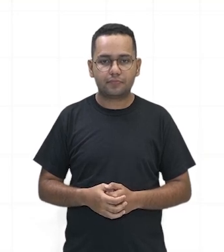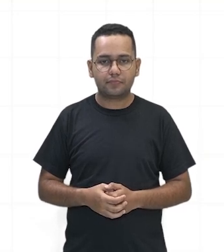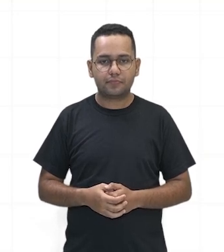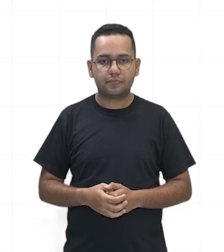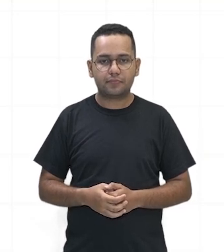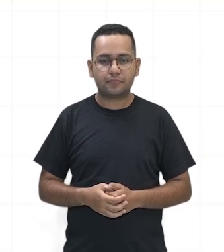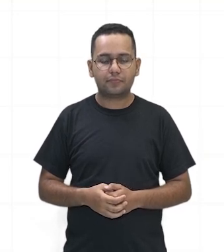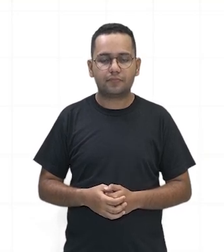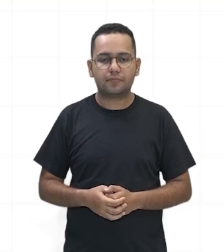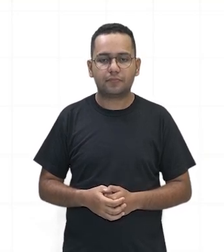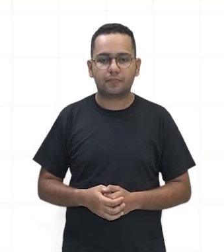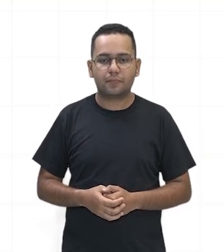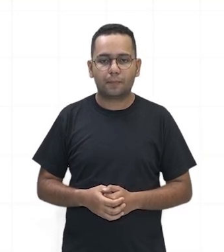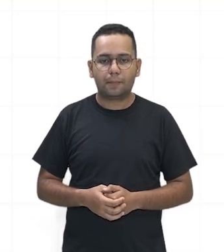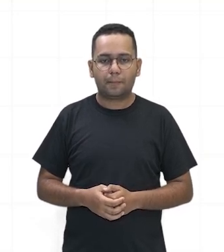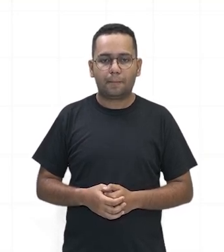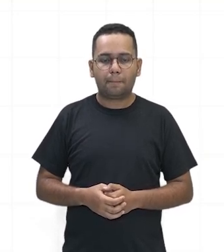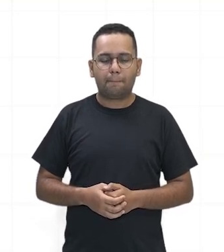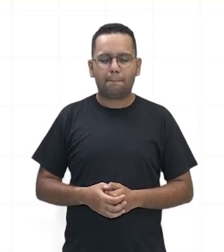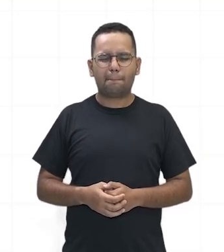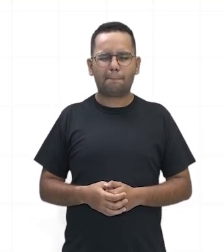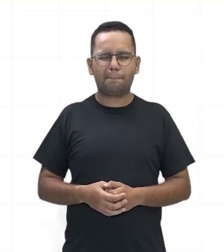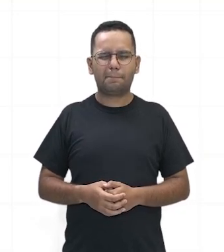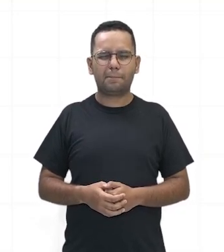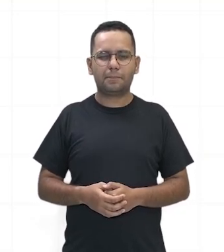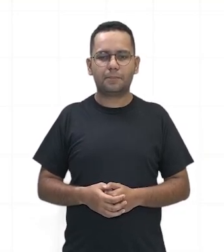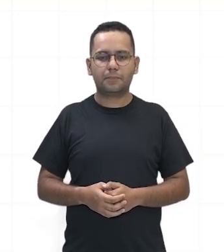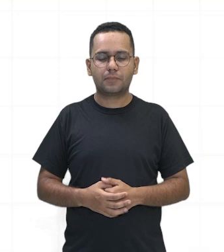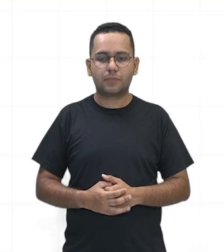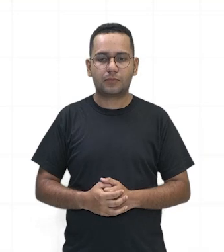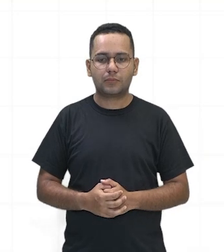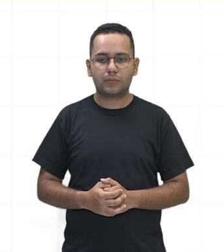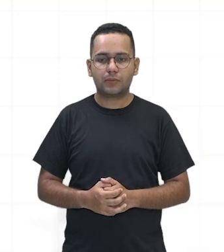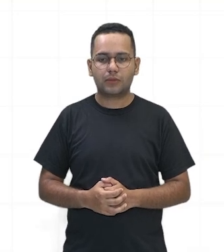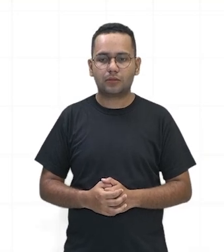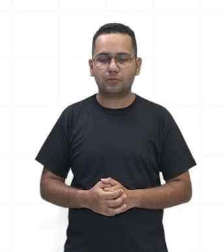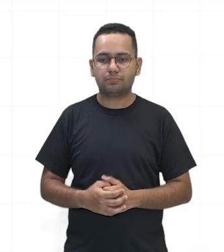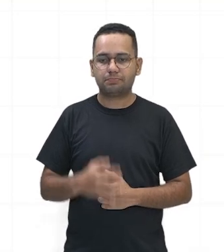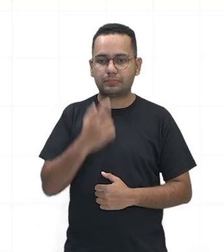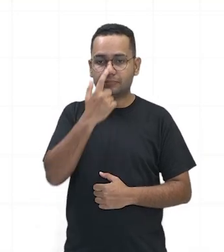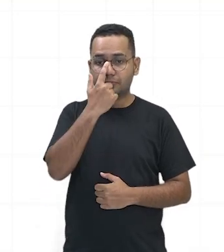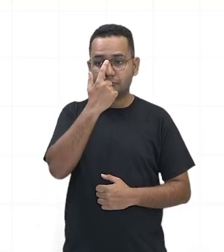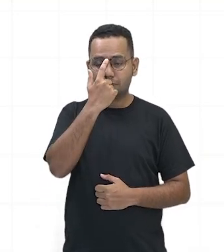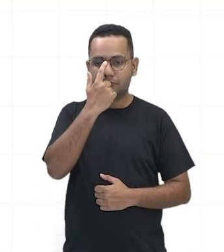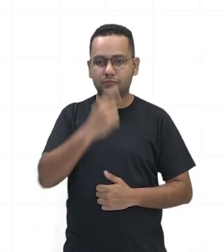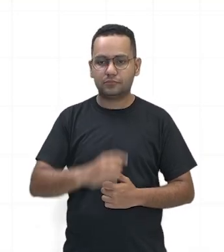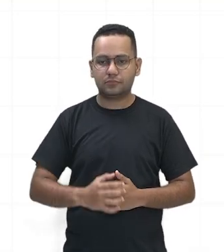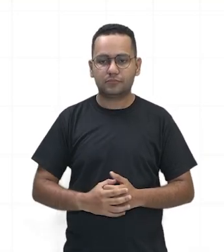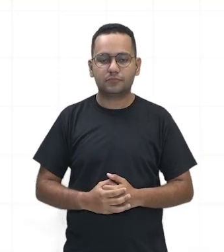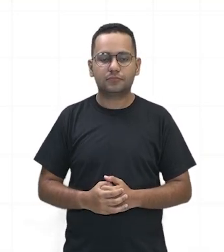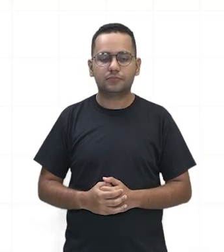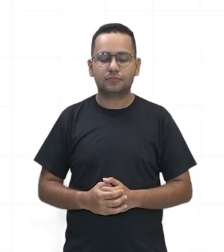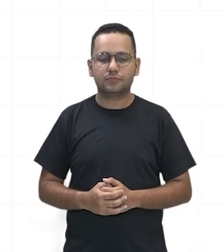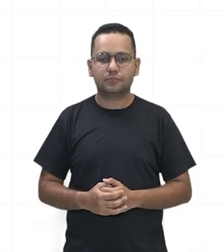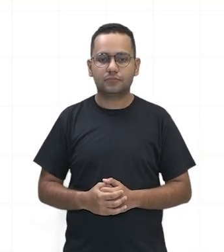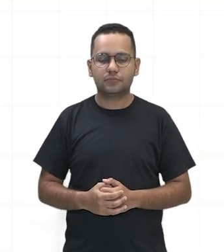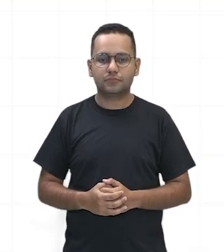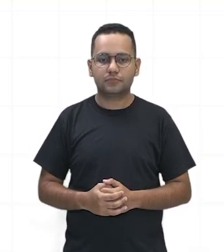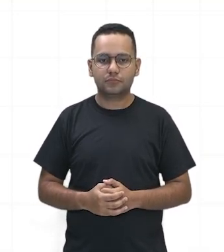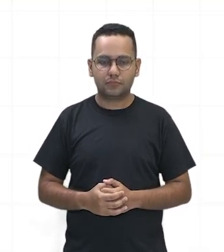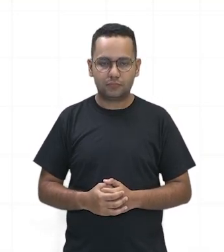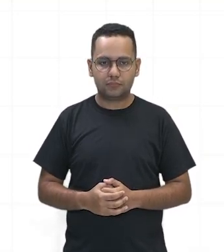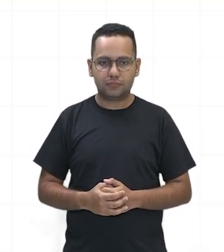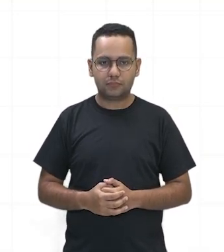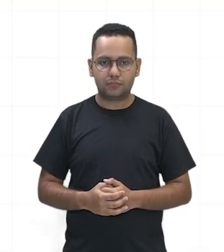Também nós temos que pensar os elementos que ela se preocupa, que englobam a pessoa,